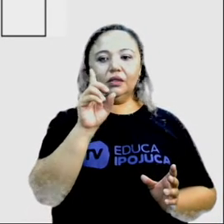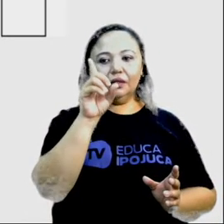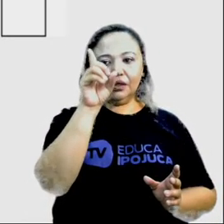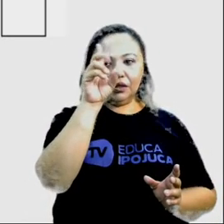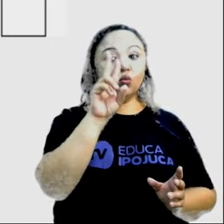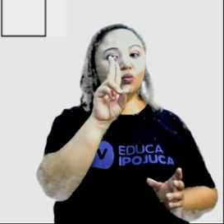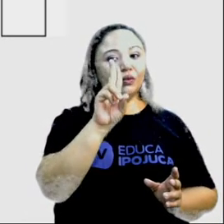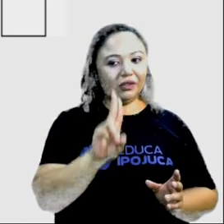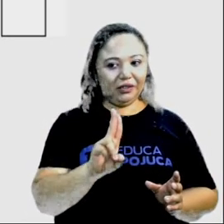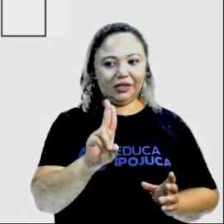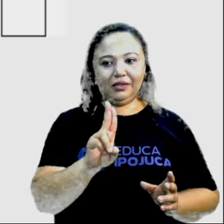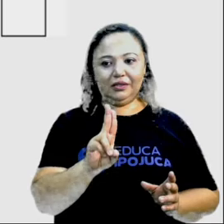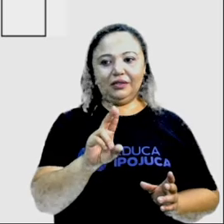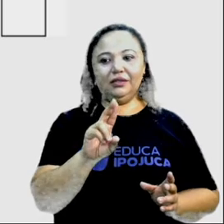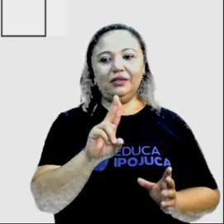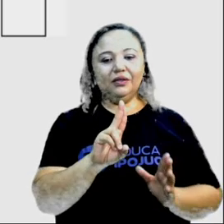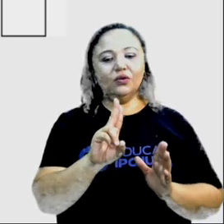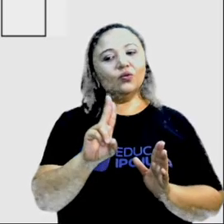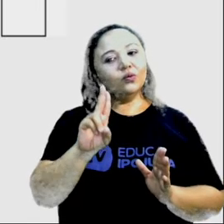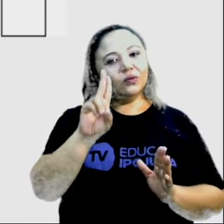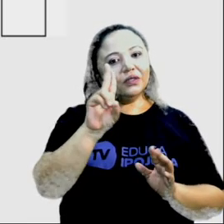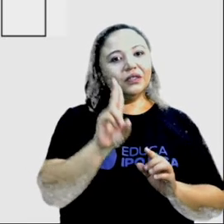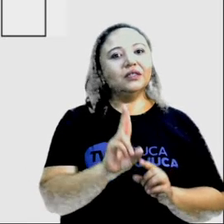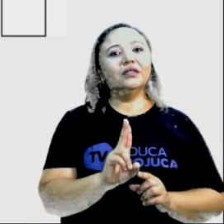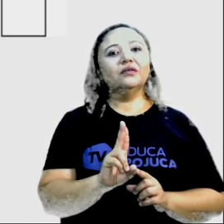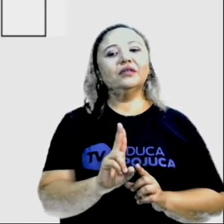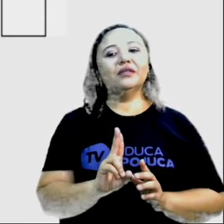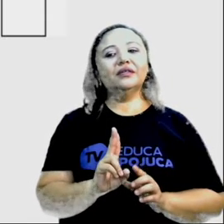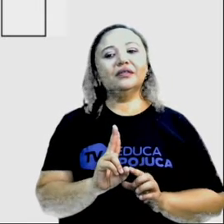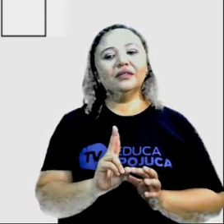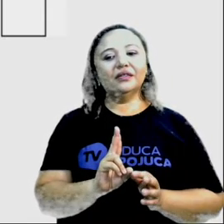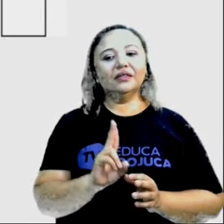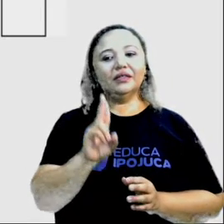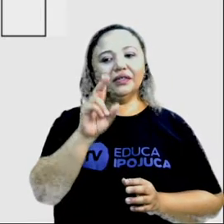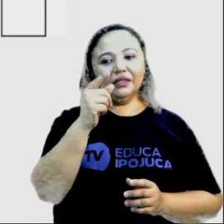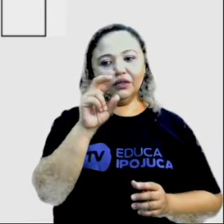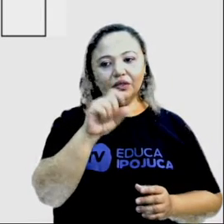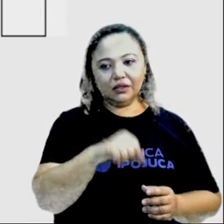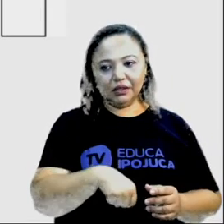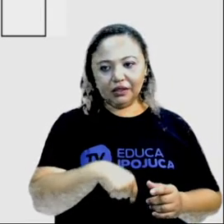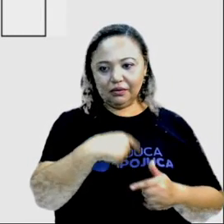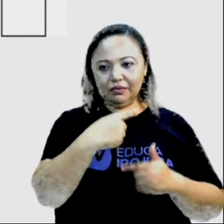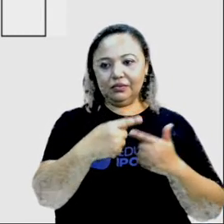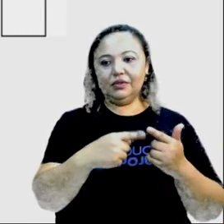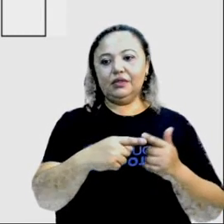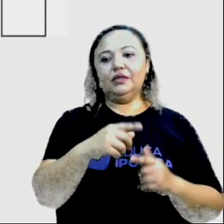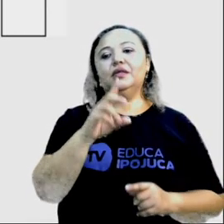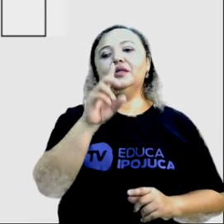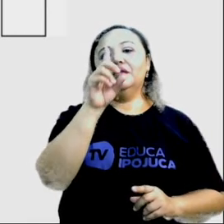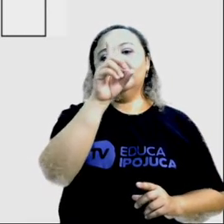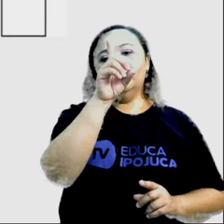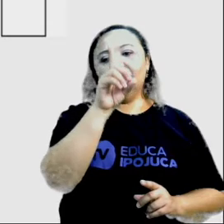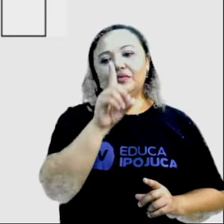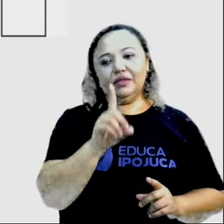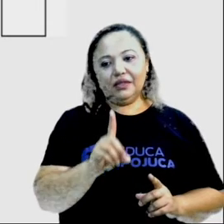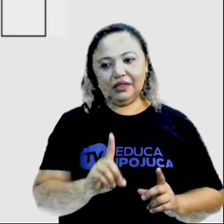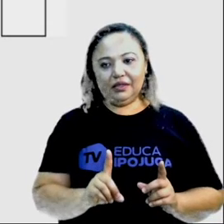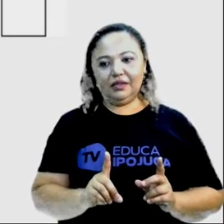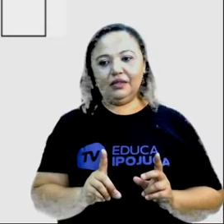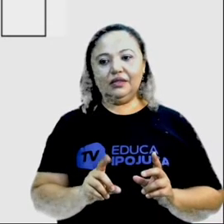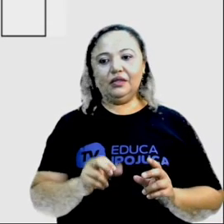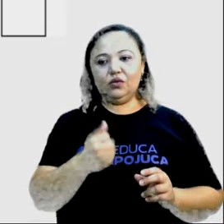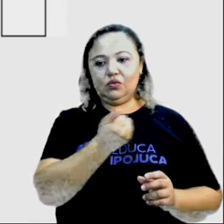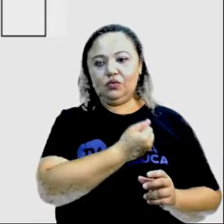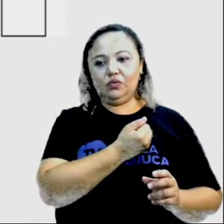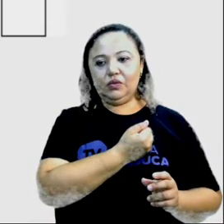dezena, da unidade, perdão, na casa da unidade. E em seguida somamos os